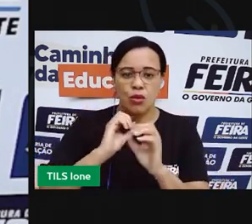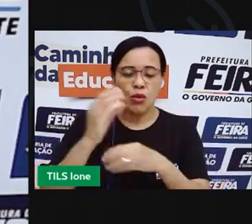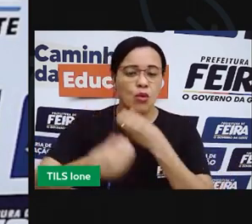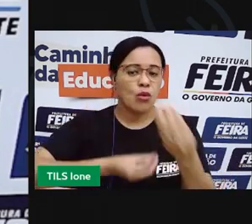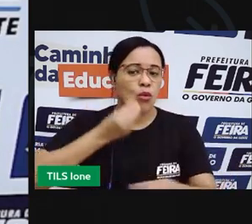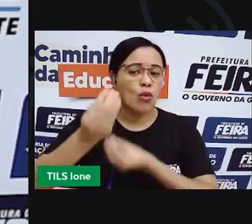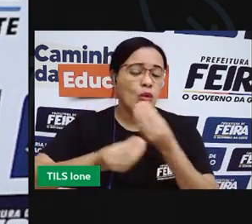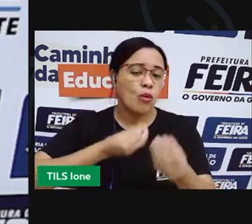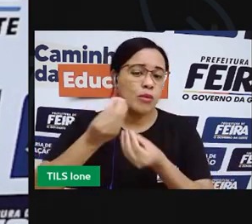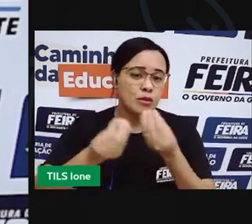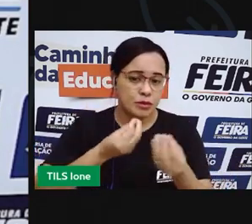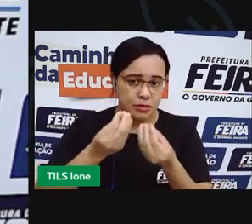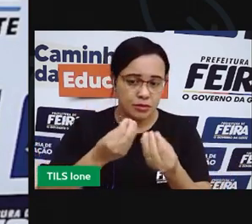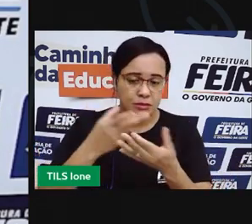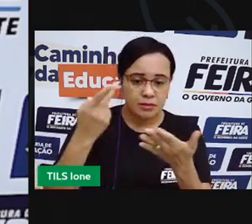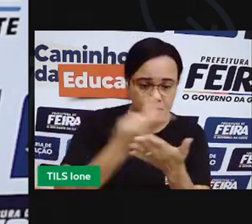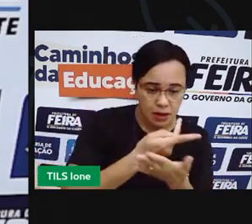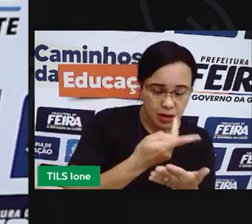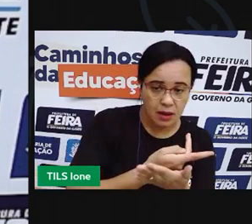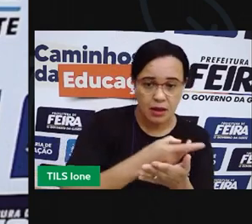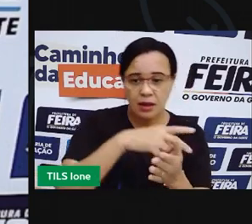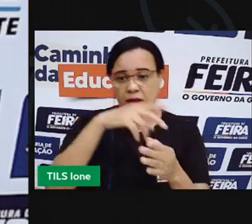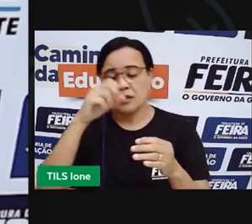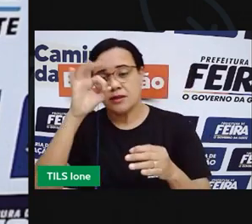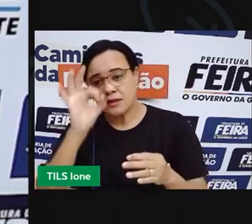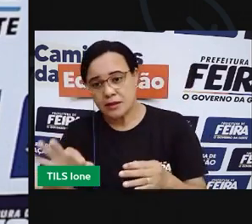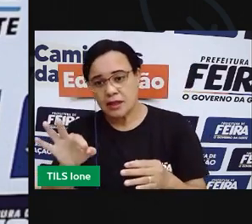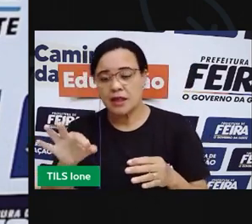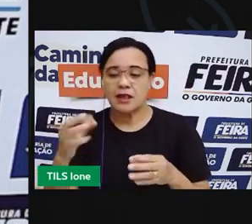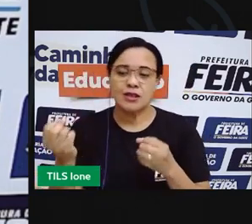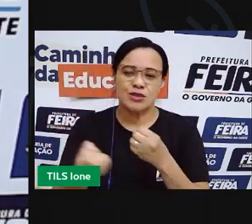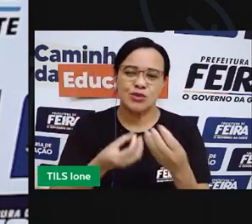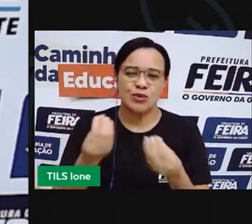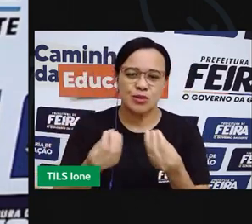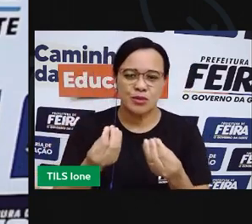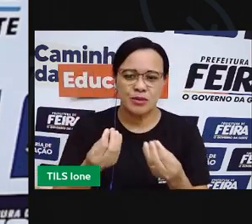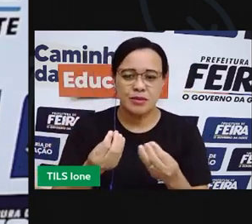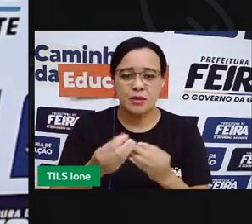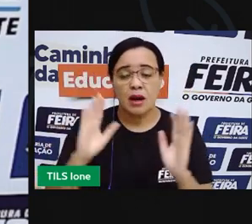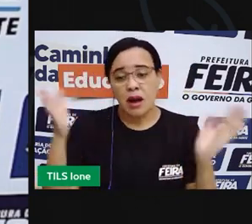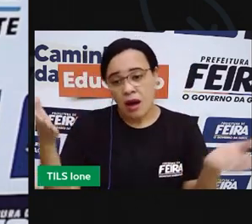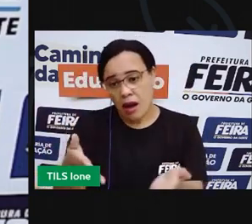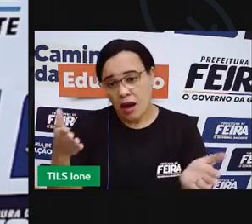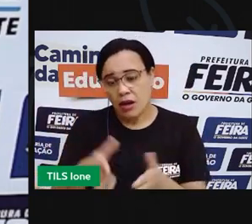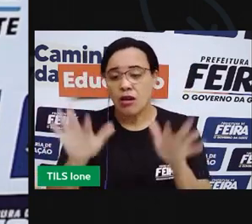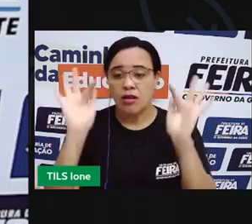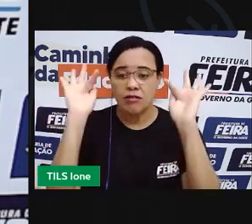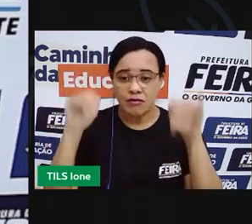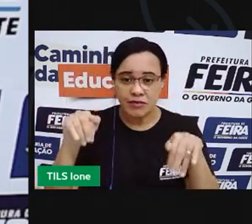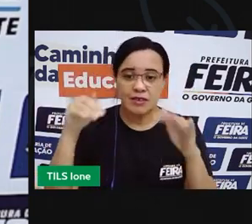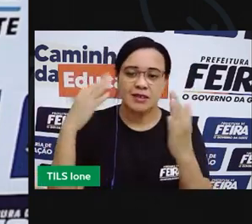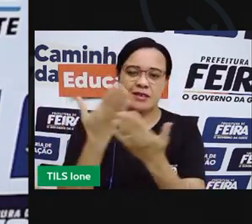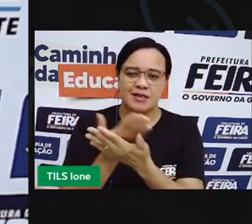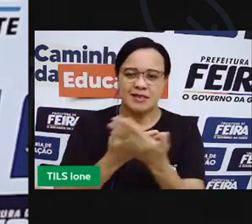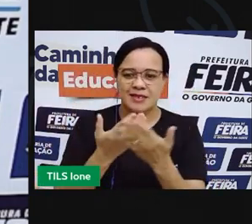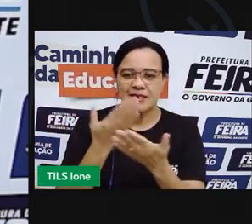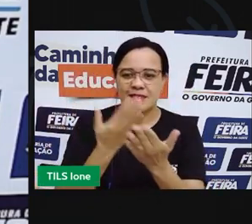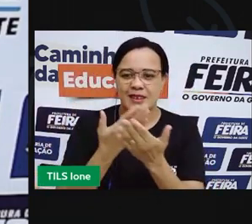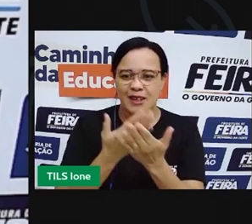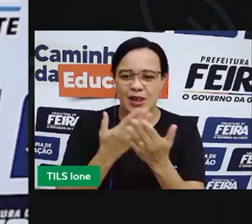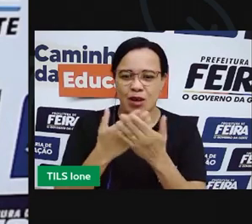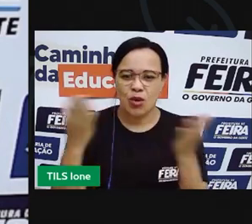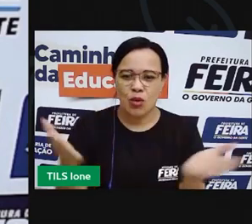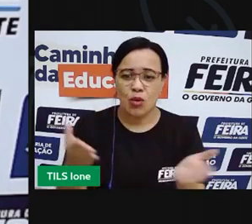foi errado, tá? Então, criançada, estamos chegando até o final da nossa aula. E